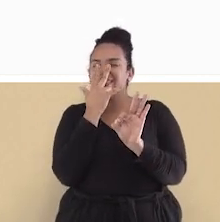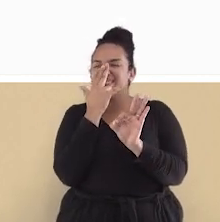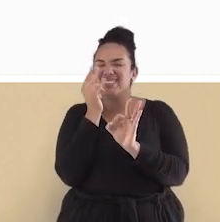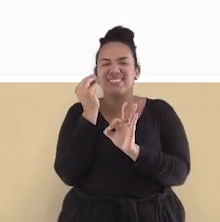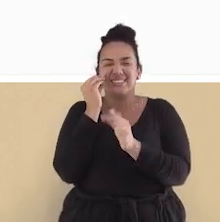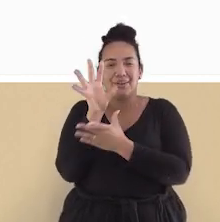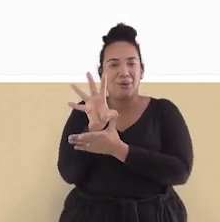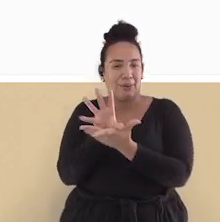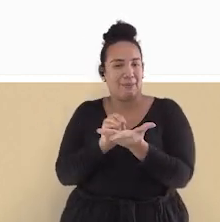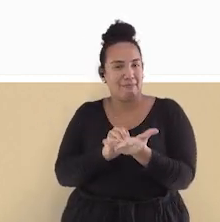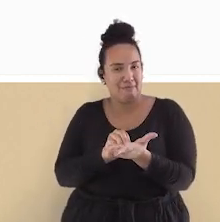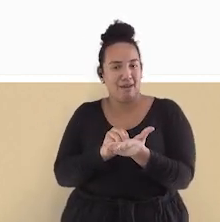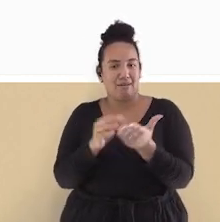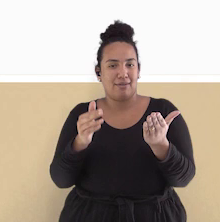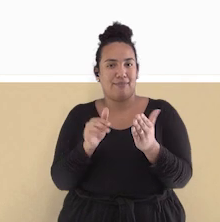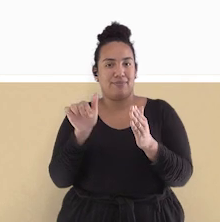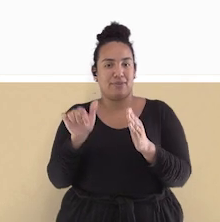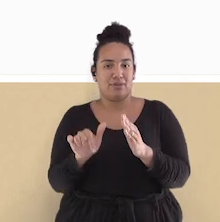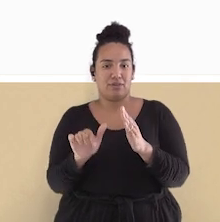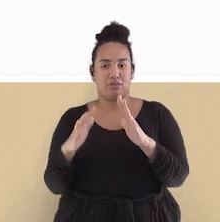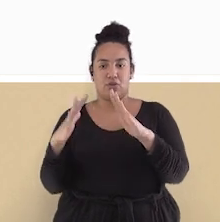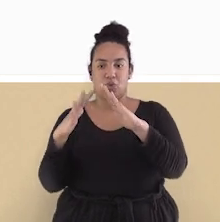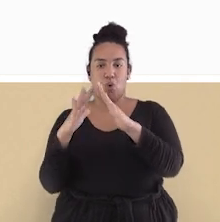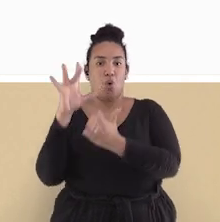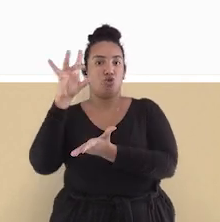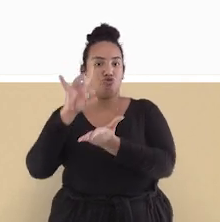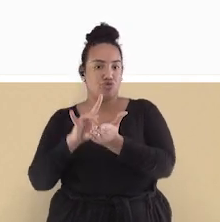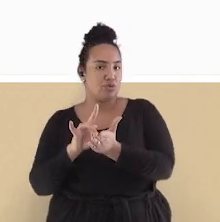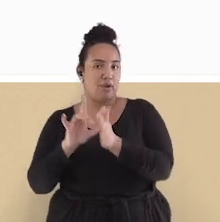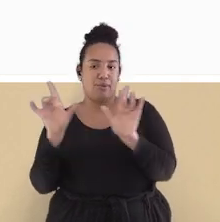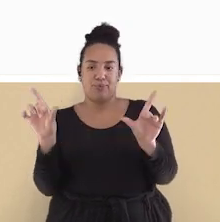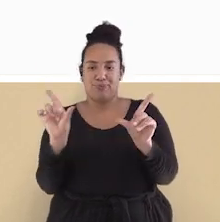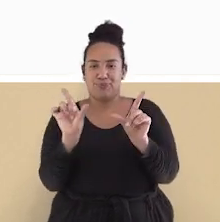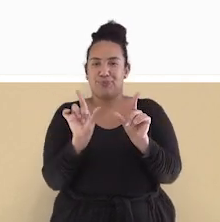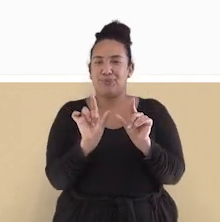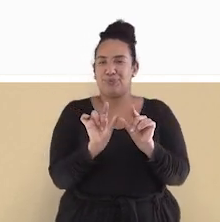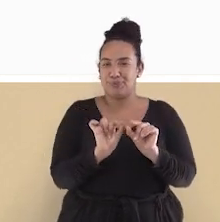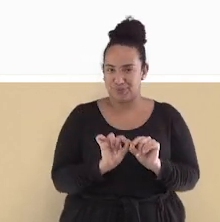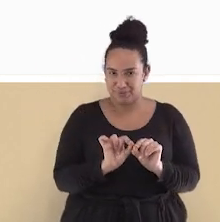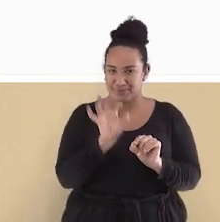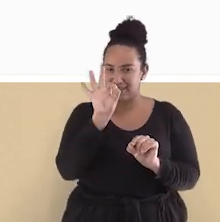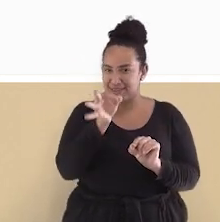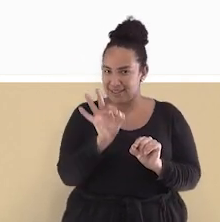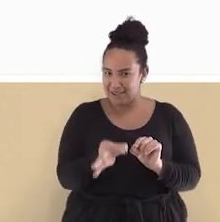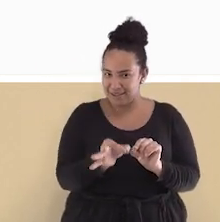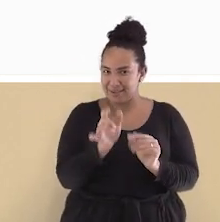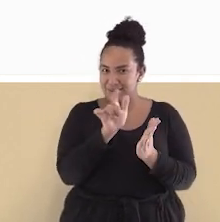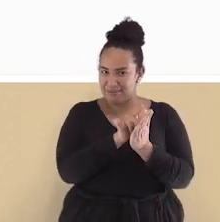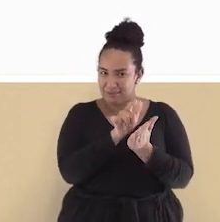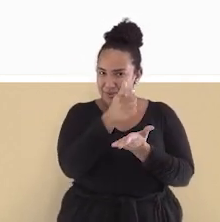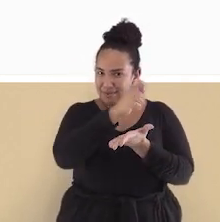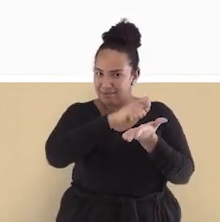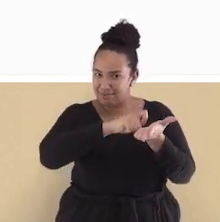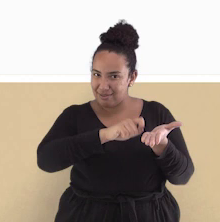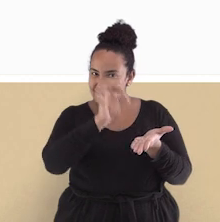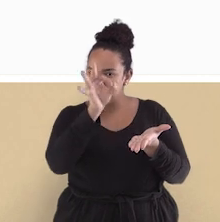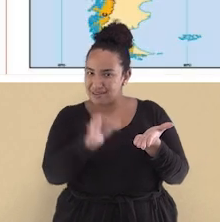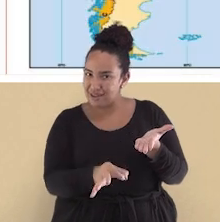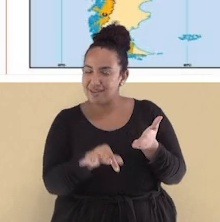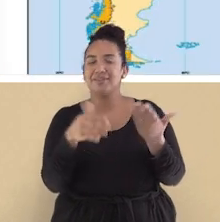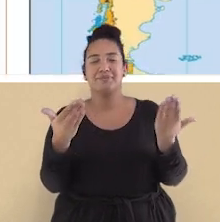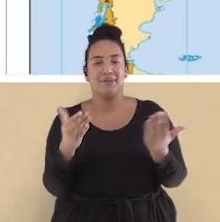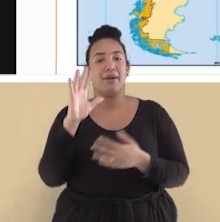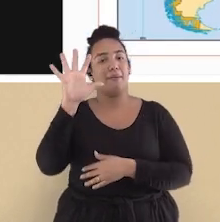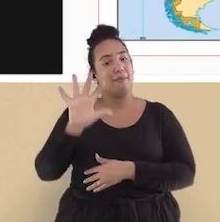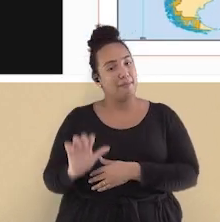da melhor forma que a gente consegue e reduz bastante o tamanho daquele objeto ou daquele elemento para caber